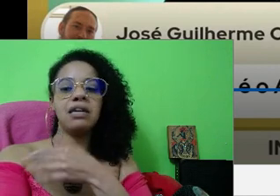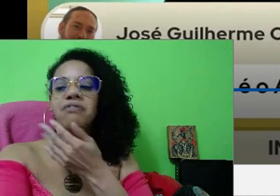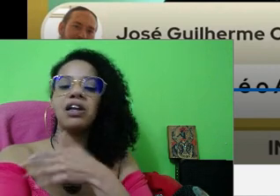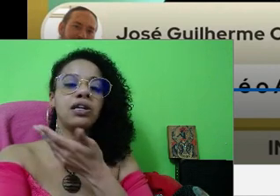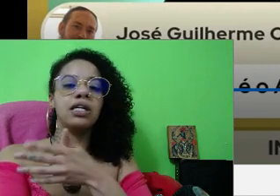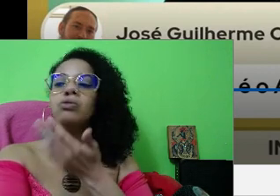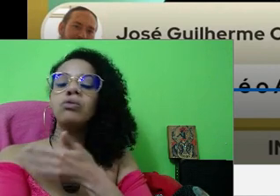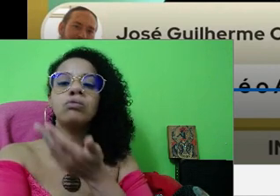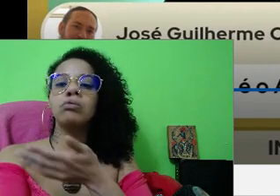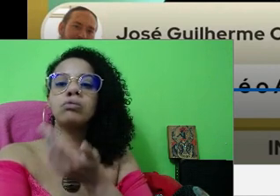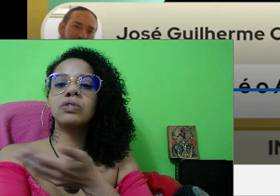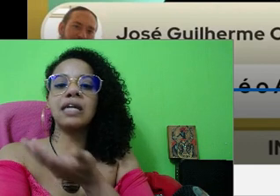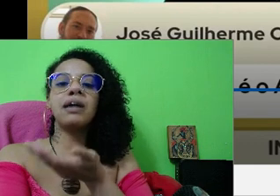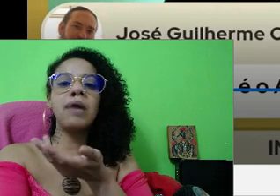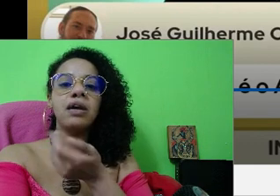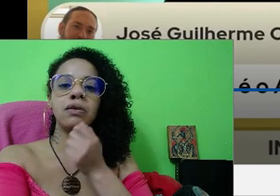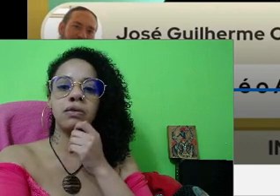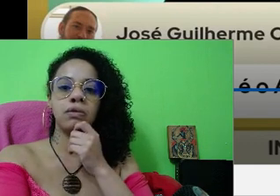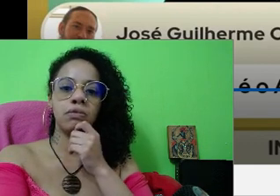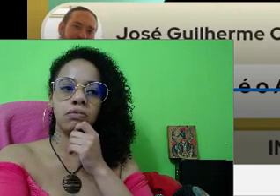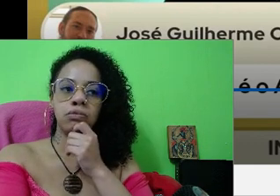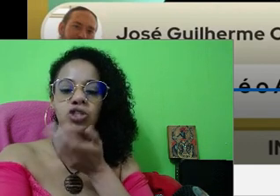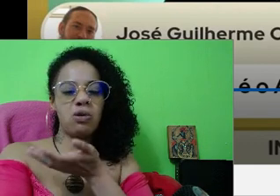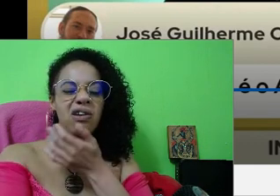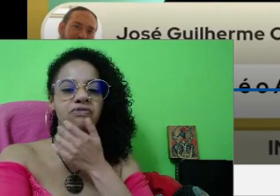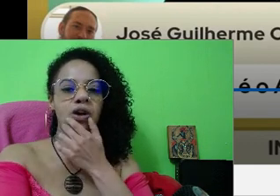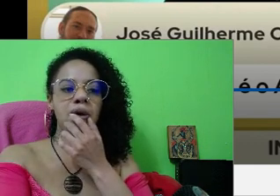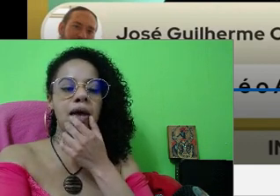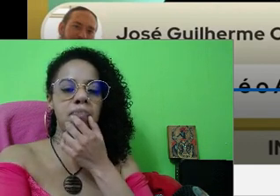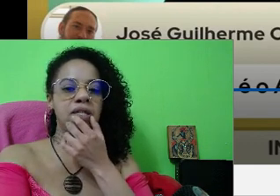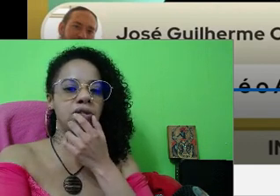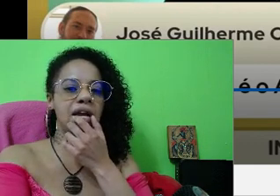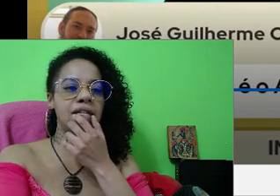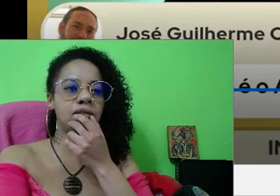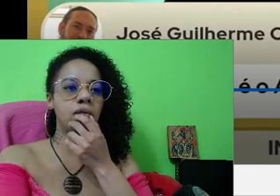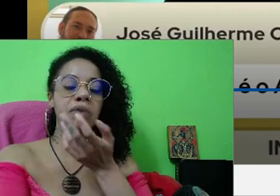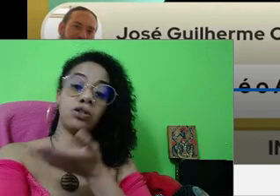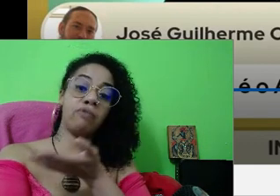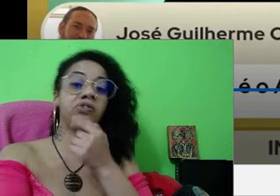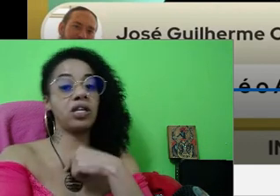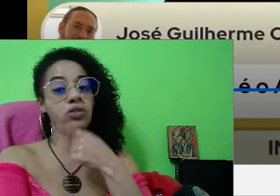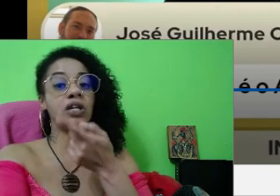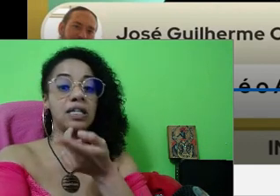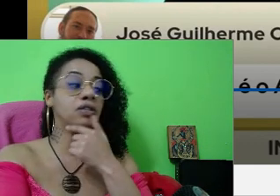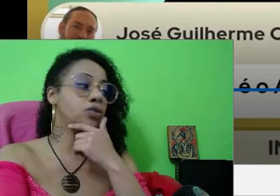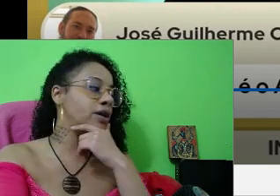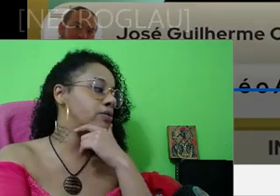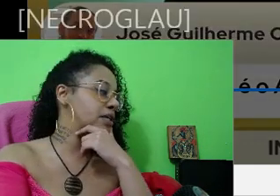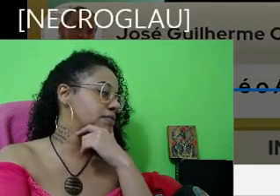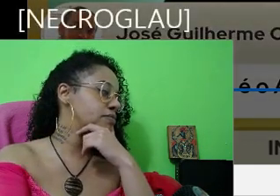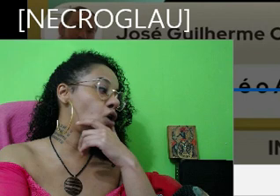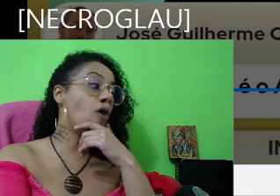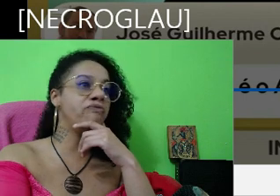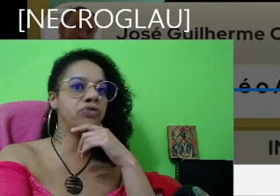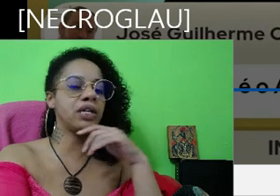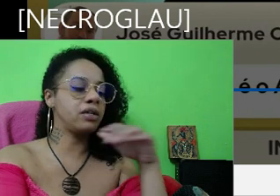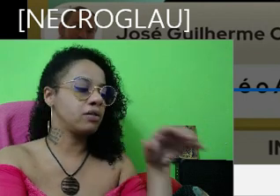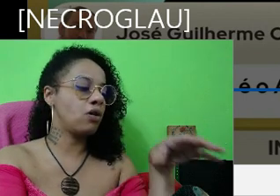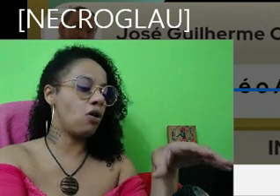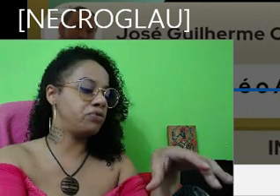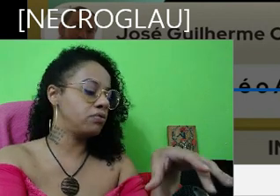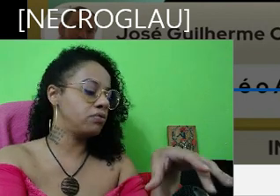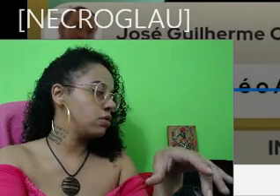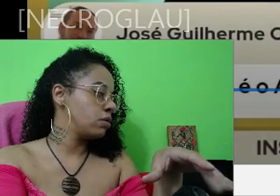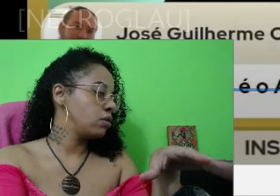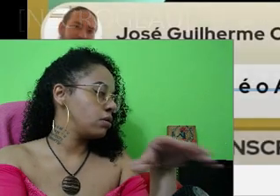e tá aí falando sem saber de qualquer forma é bem desonesto mas óbvio que a desonesta sou eu né óbvio